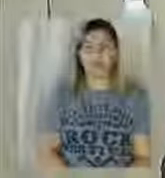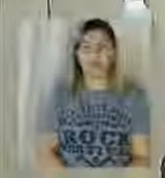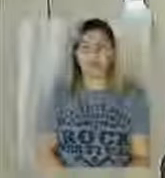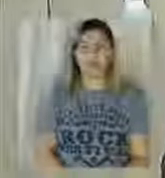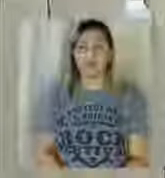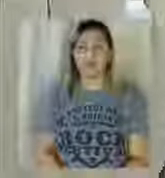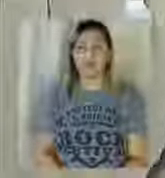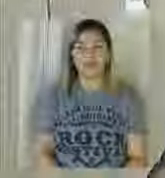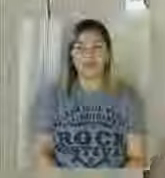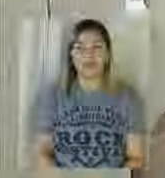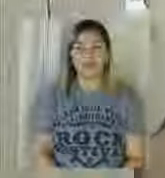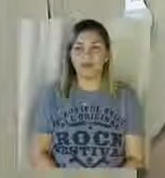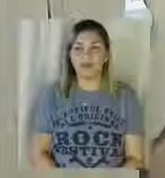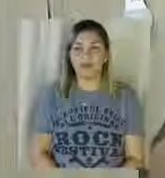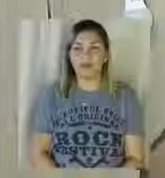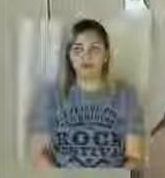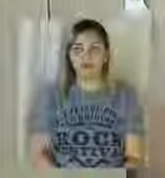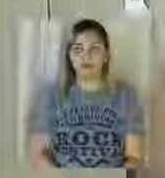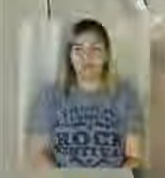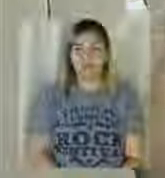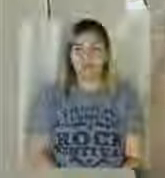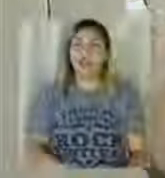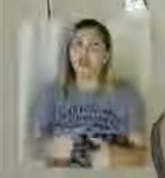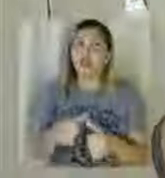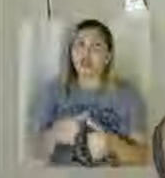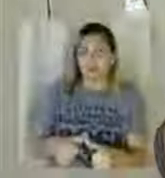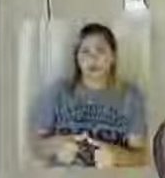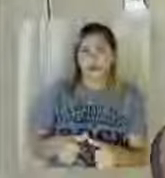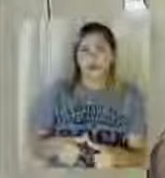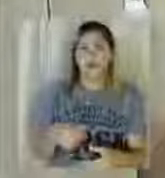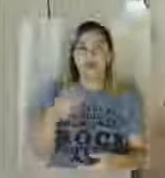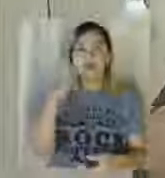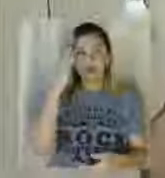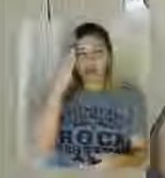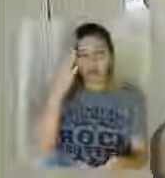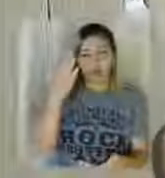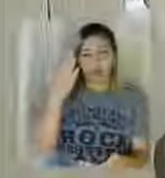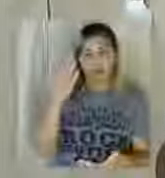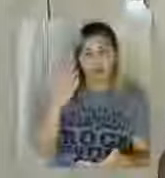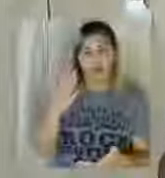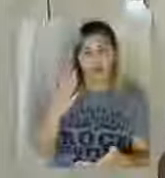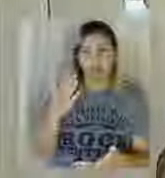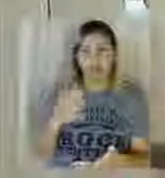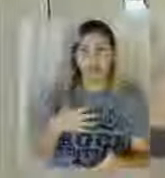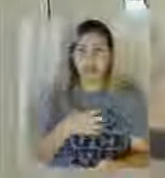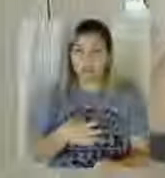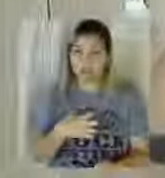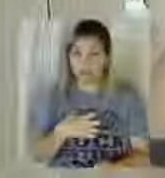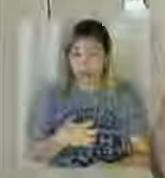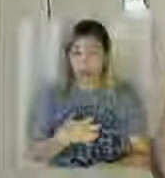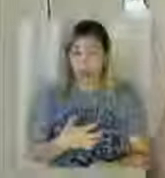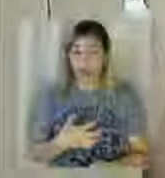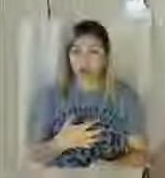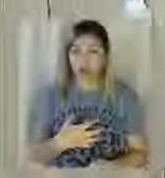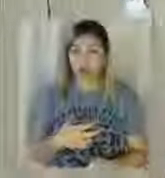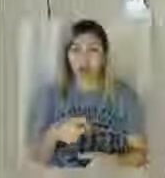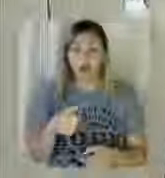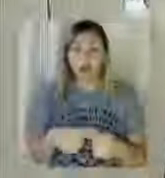trauma hoje em dia, mas não. Ela disse que tem traumas ainda. ainda sente e às vezes é